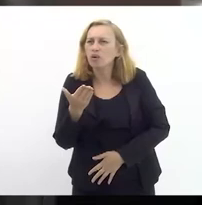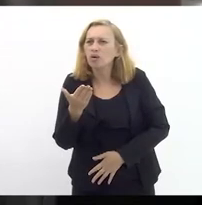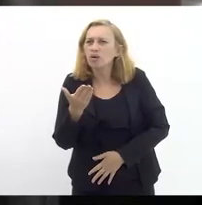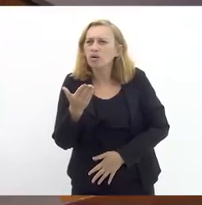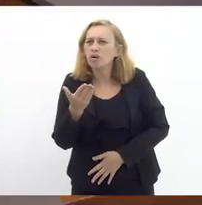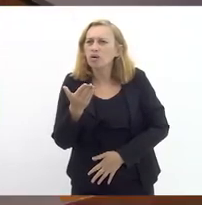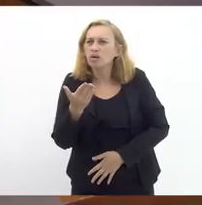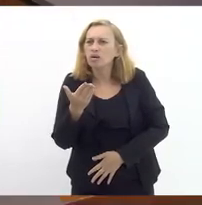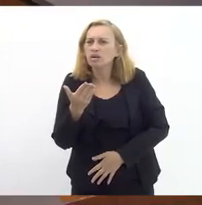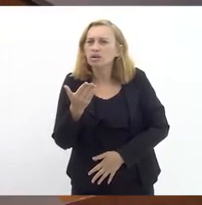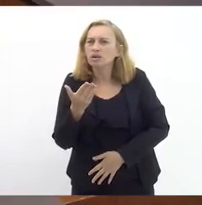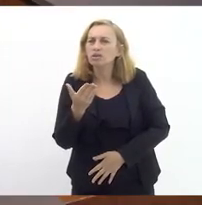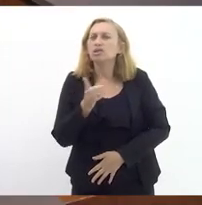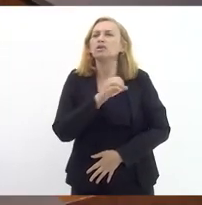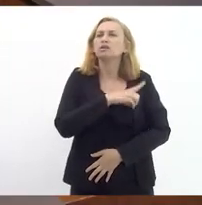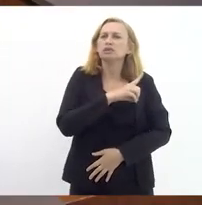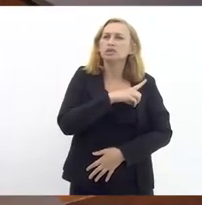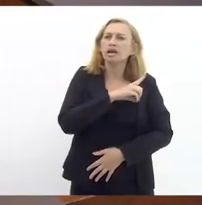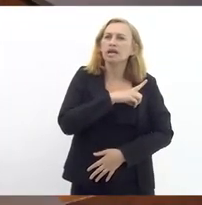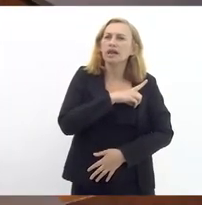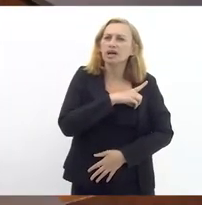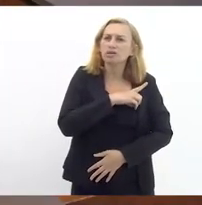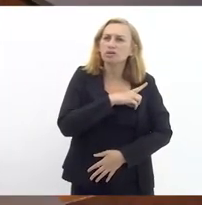Vai, Javier. O depoimento do delegado...